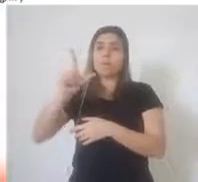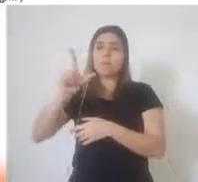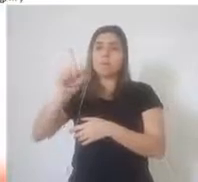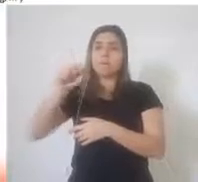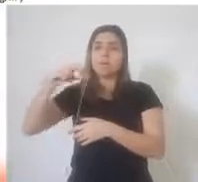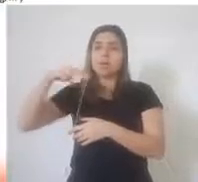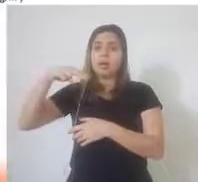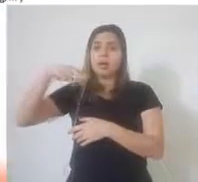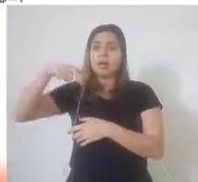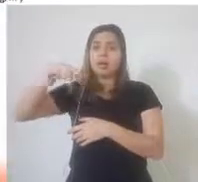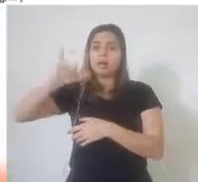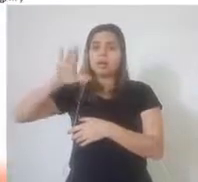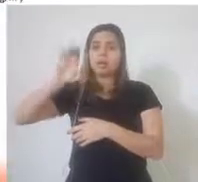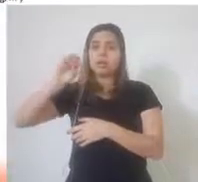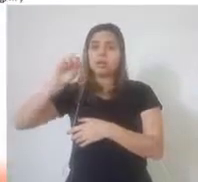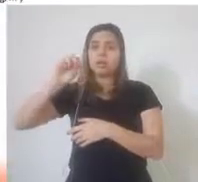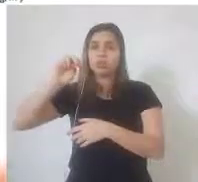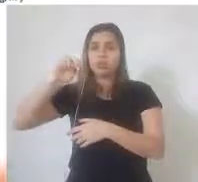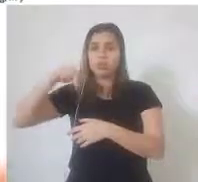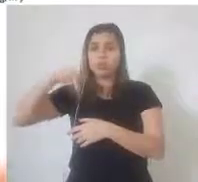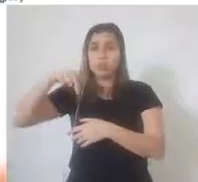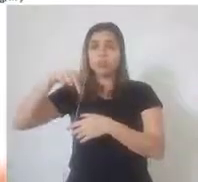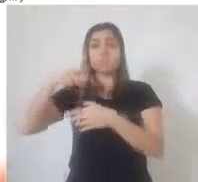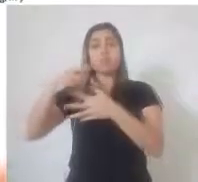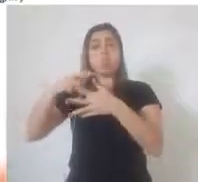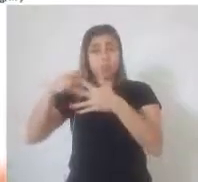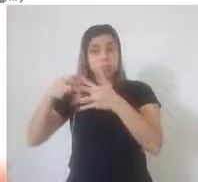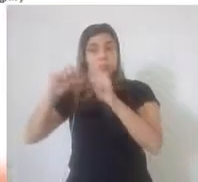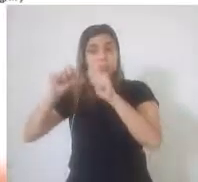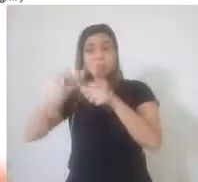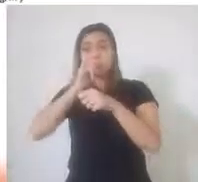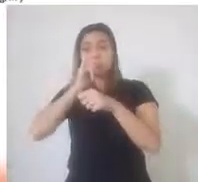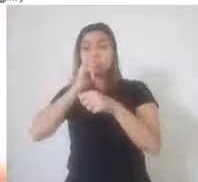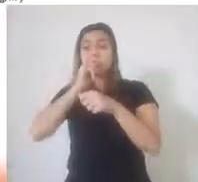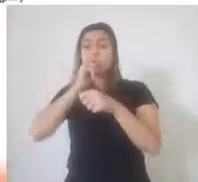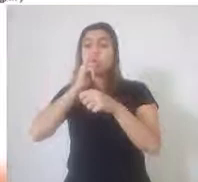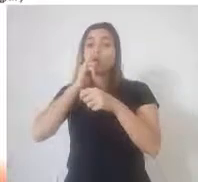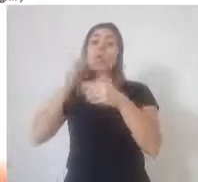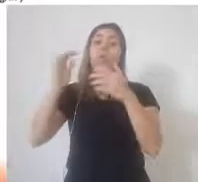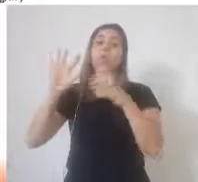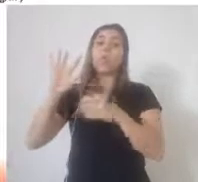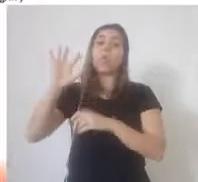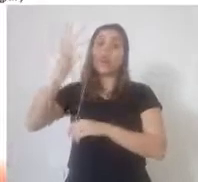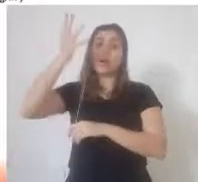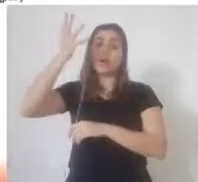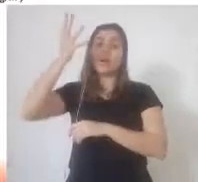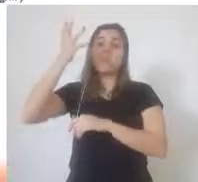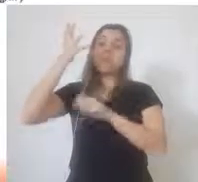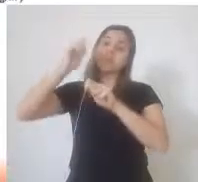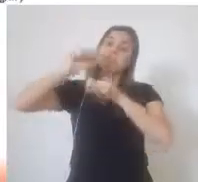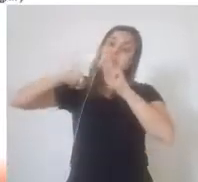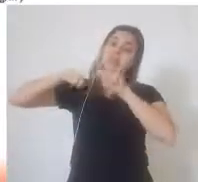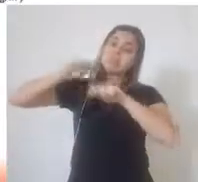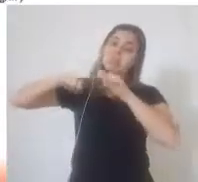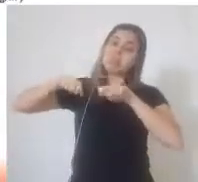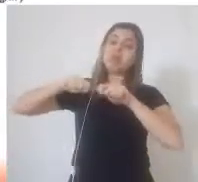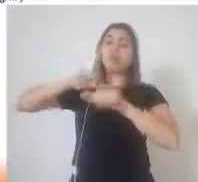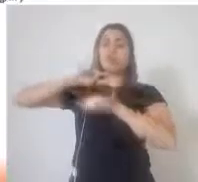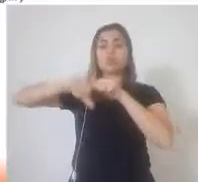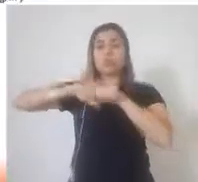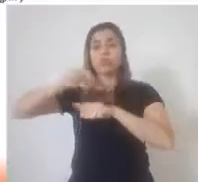nesse mês, as condições climáticas estão favoráveis, provavelmente, para a reprodução rápida do fitoplâncton, né? Então,